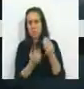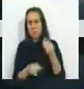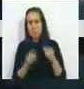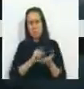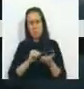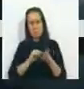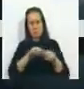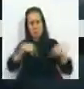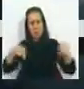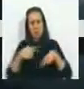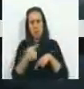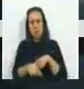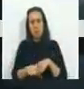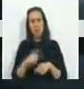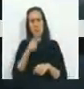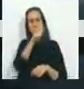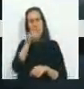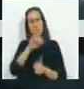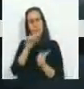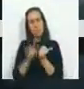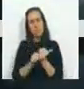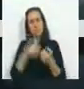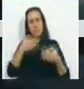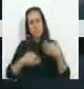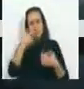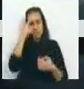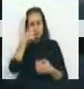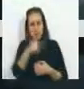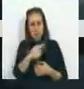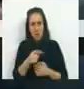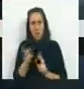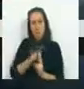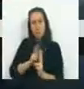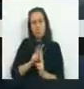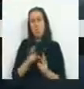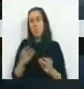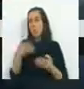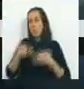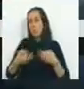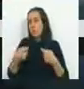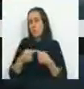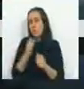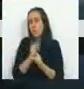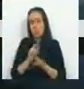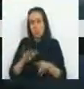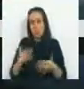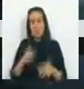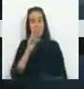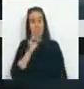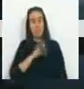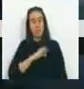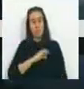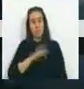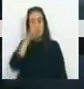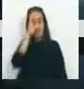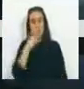secretárias, onde há funcionários judiciais, onde há magistrados, ou é outro tipo de tribunal qualquer? Senhora Ministra,